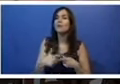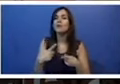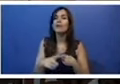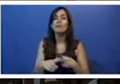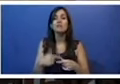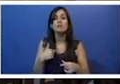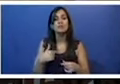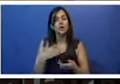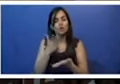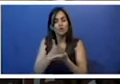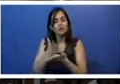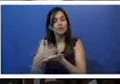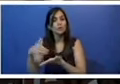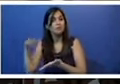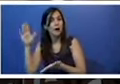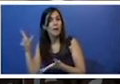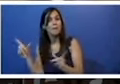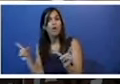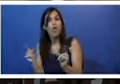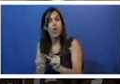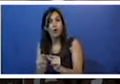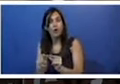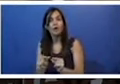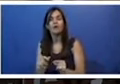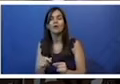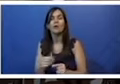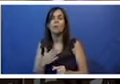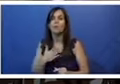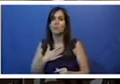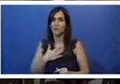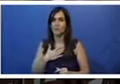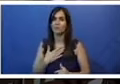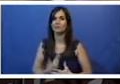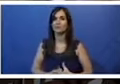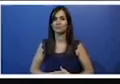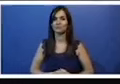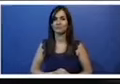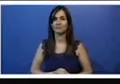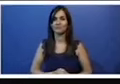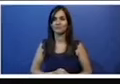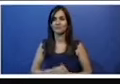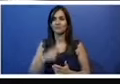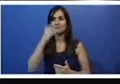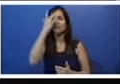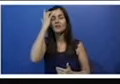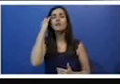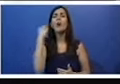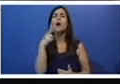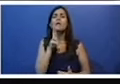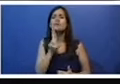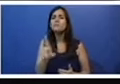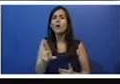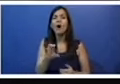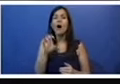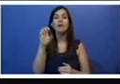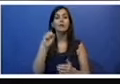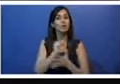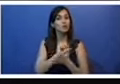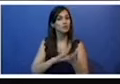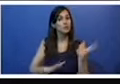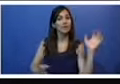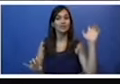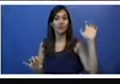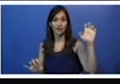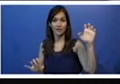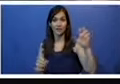menor fica o meu pedaço certo então a resposta da e né Depois